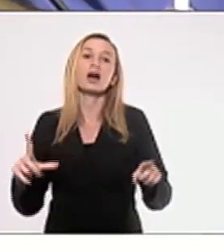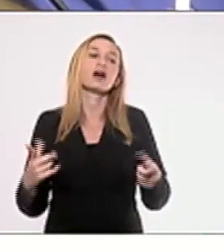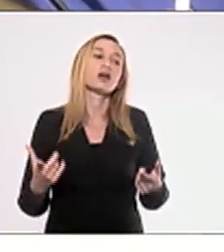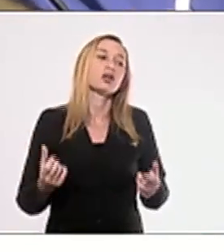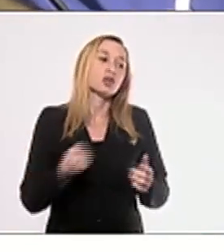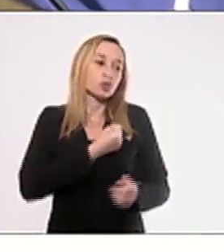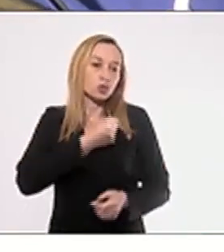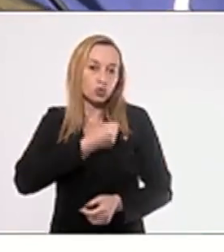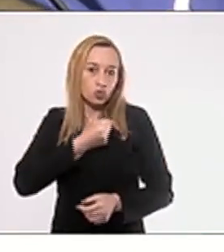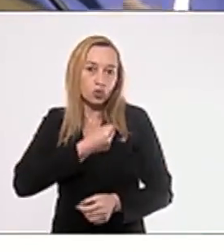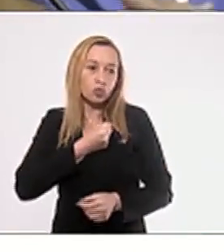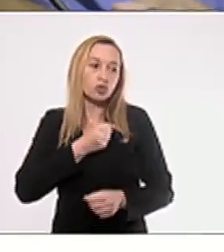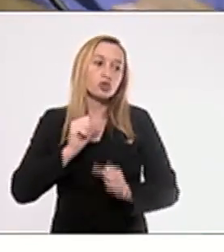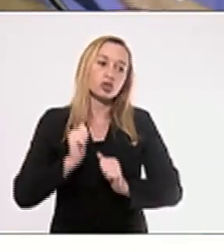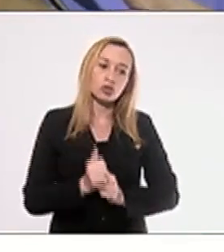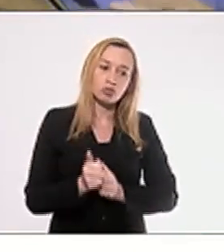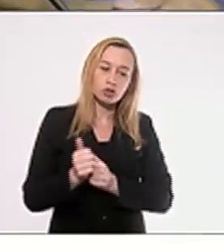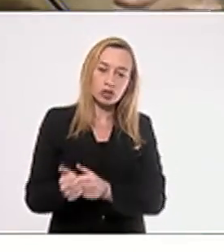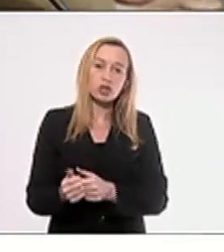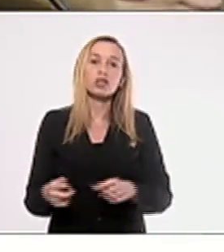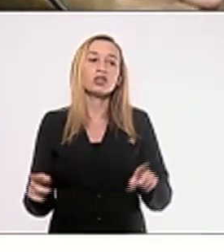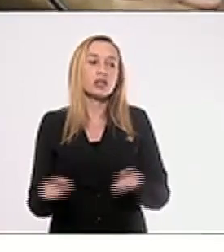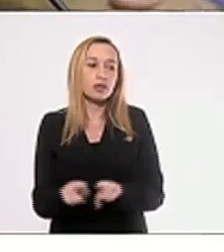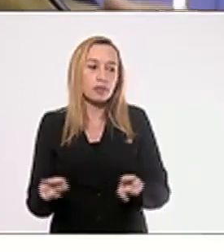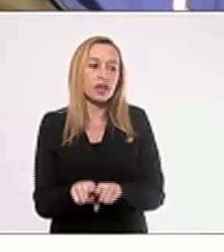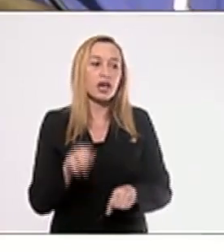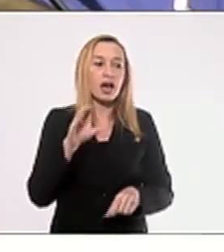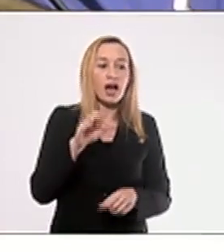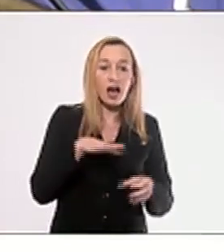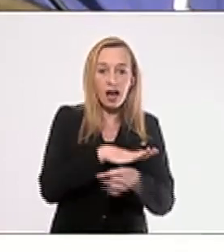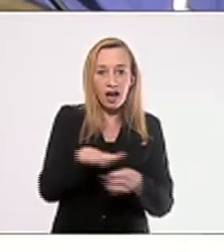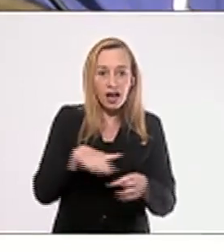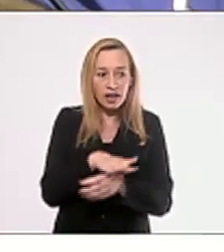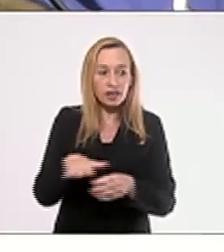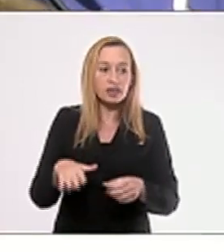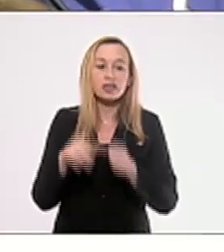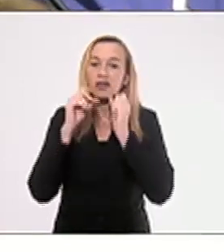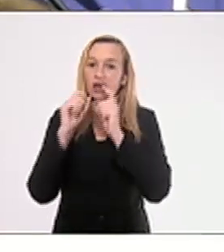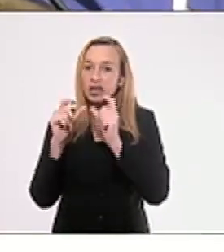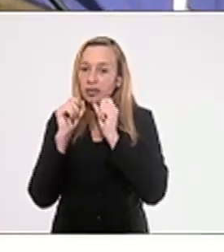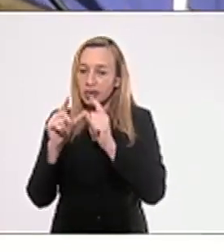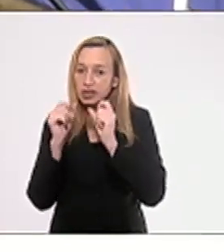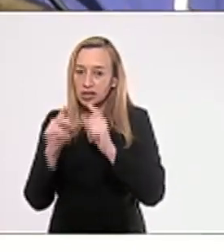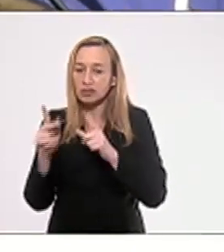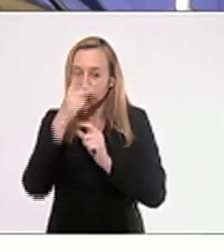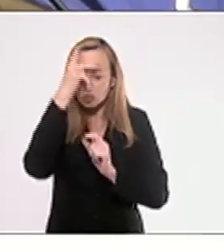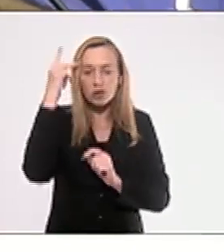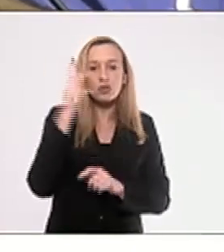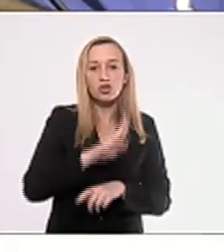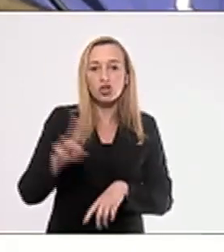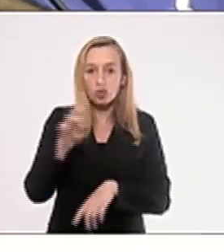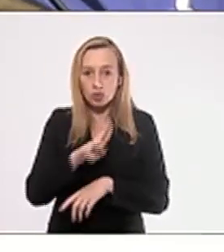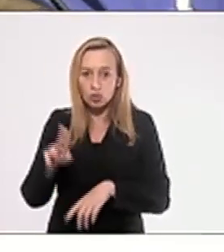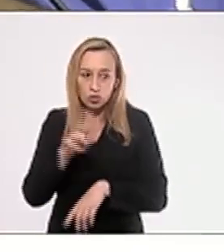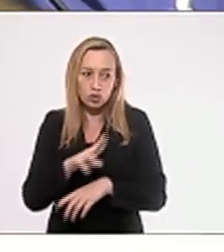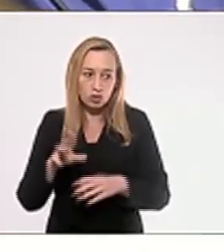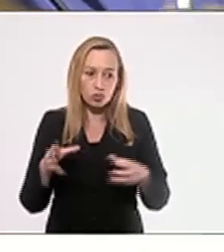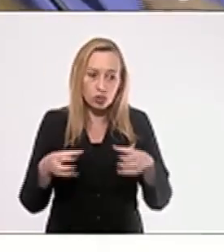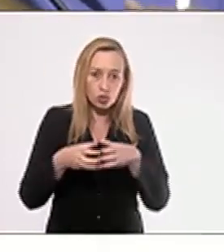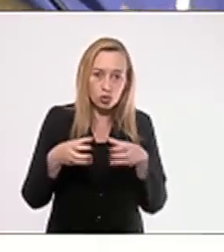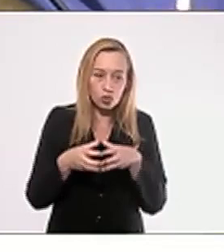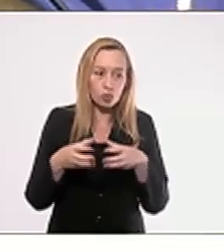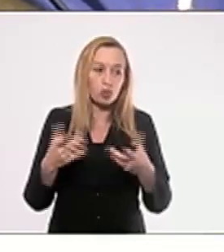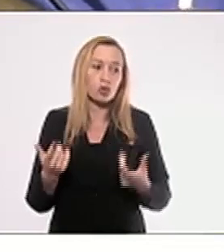seus números de andamento e a área de reclamação do consumidor, nos nossos postos de atendimento, não só aqui